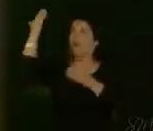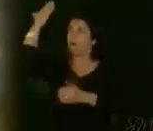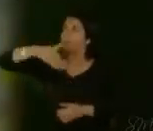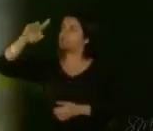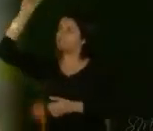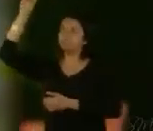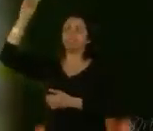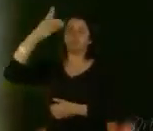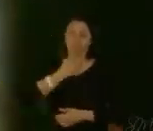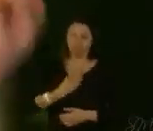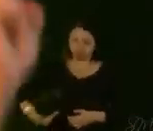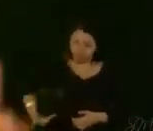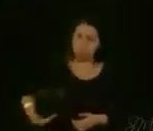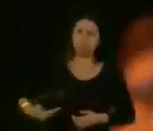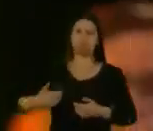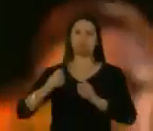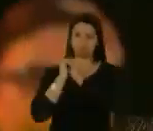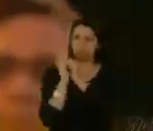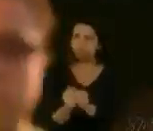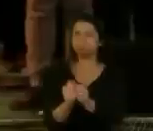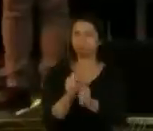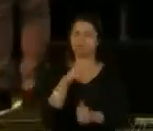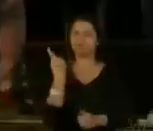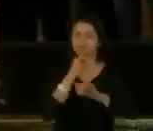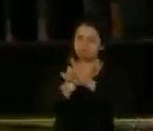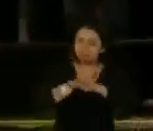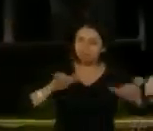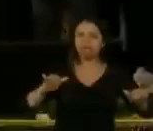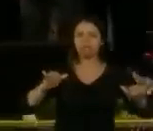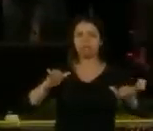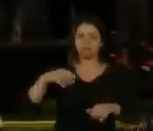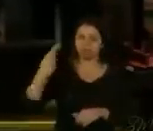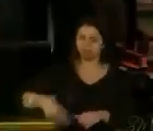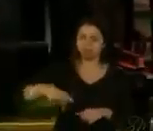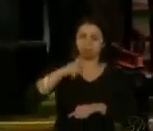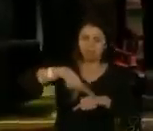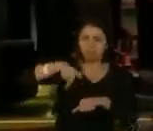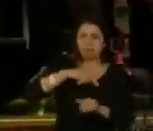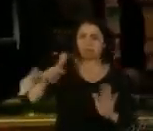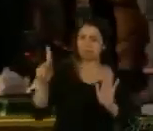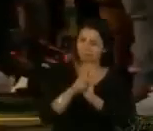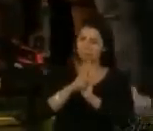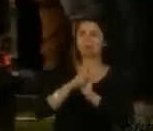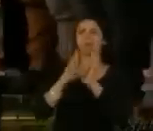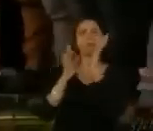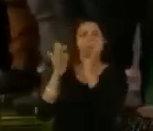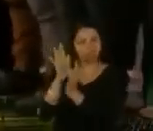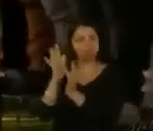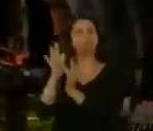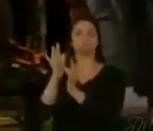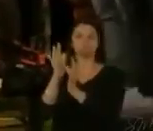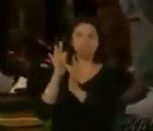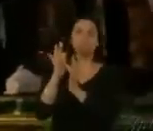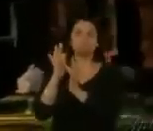o governo. E vamos declarar que essa nação pertence ao Senhor. E